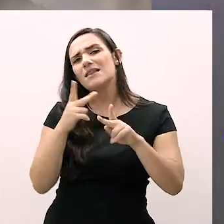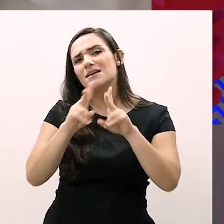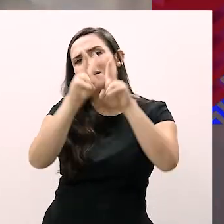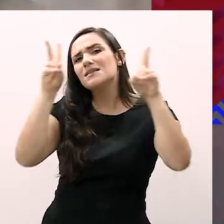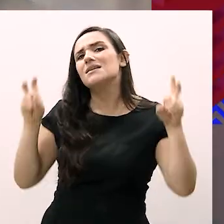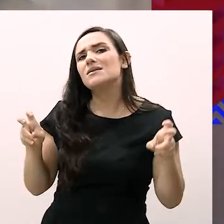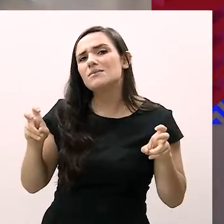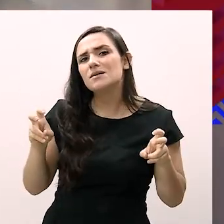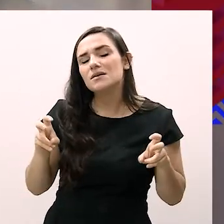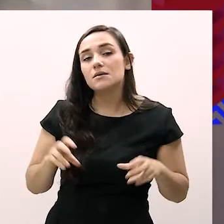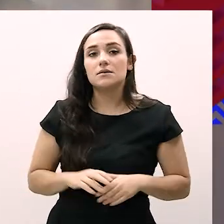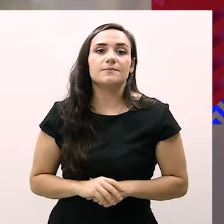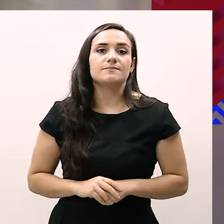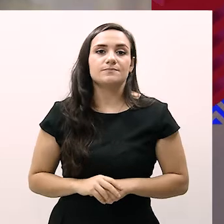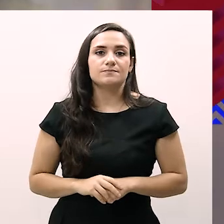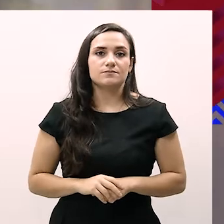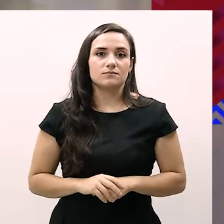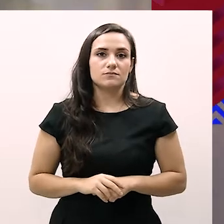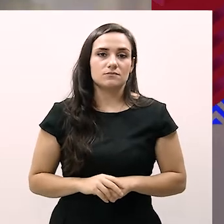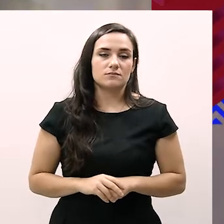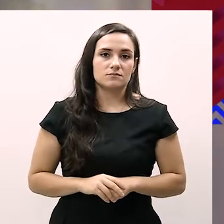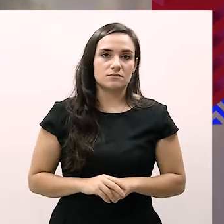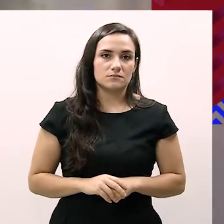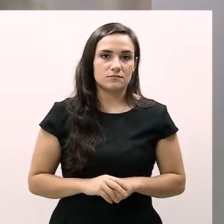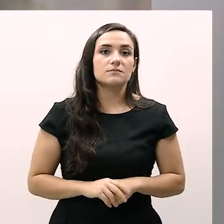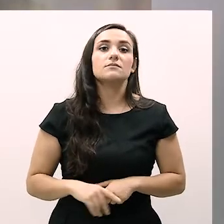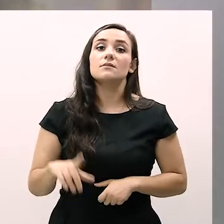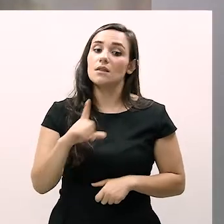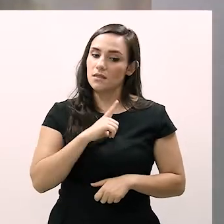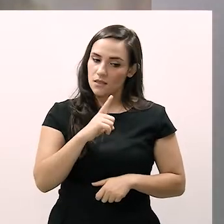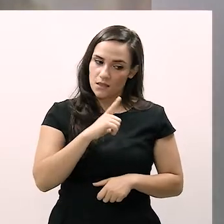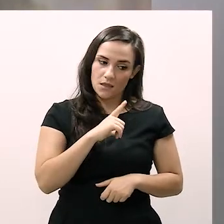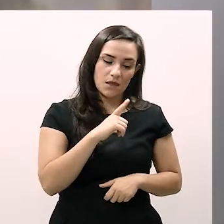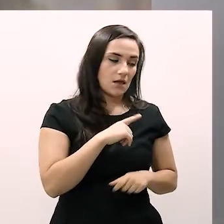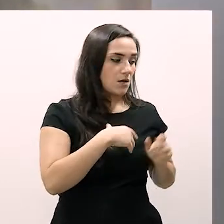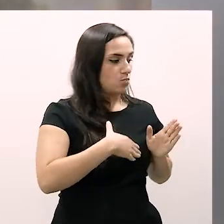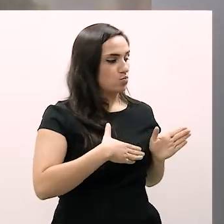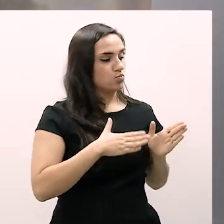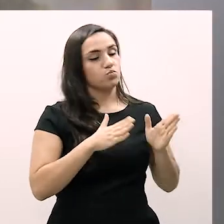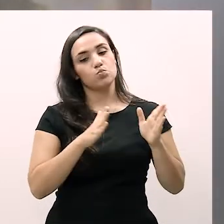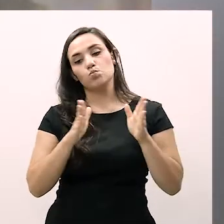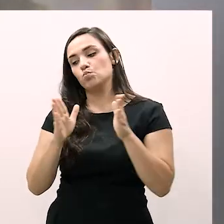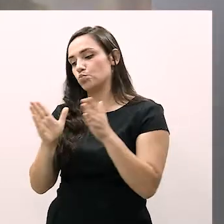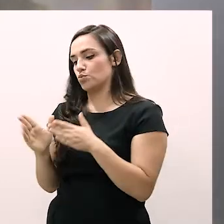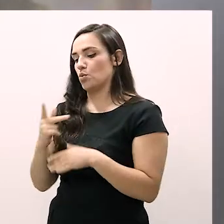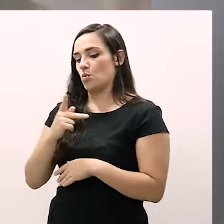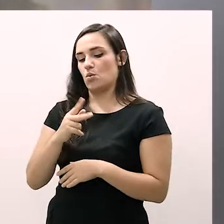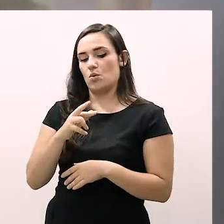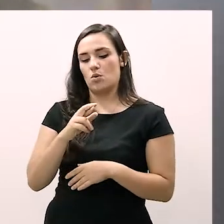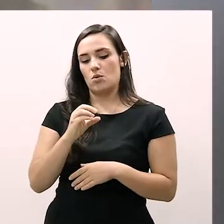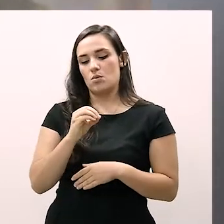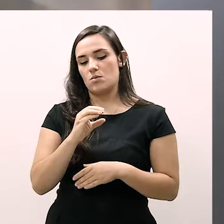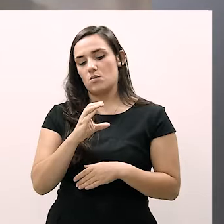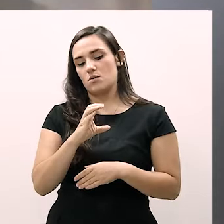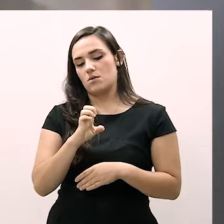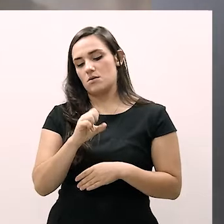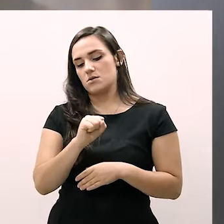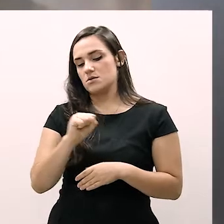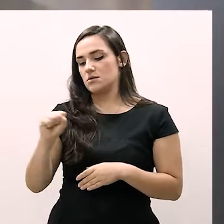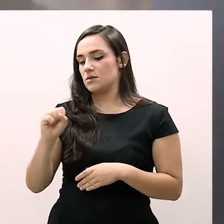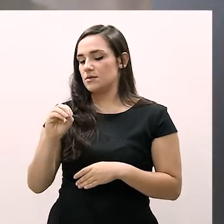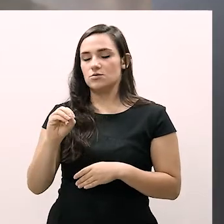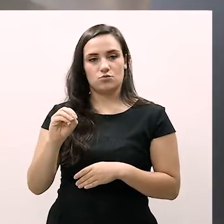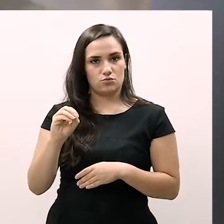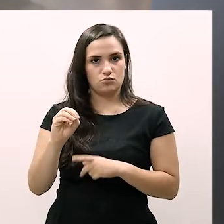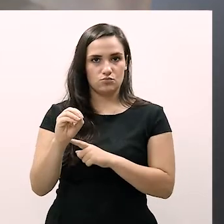falou a respeito até de um processo que esse paciente obeso mórbido ele passa antes de